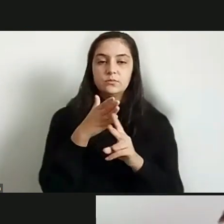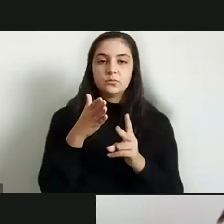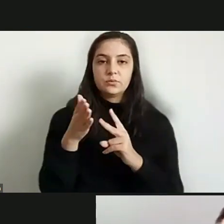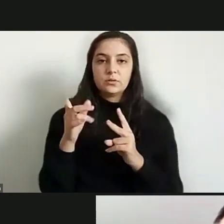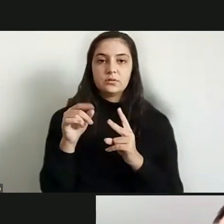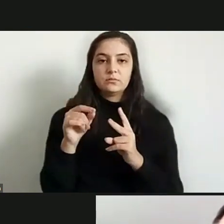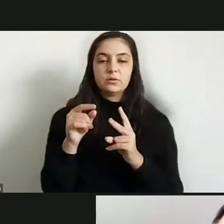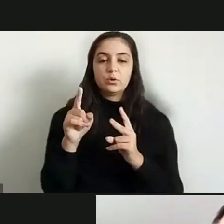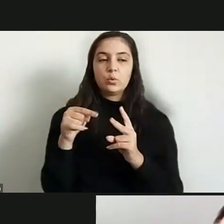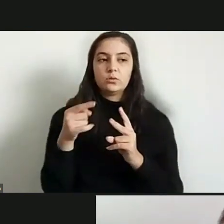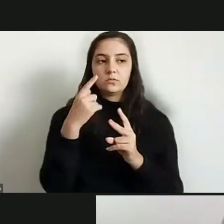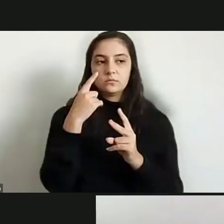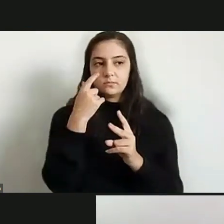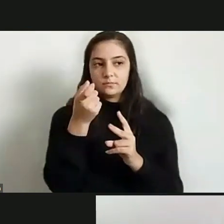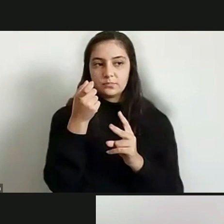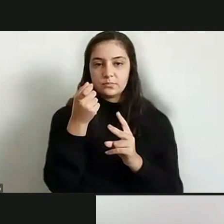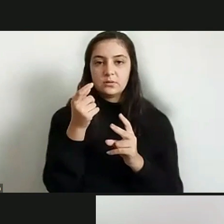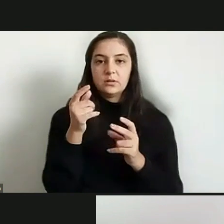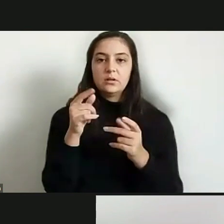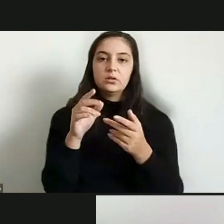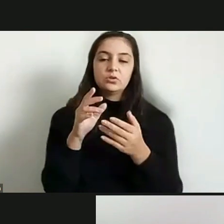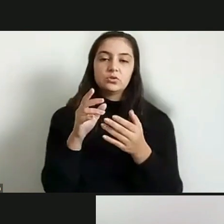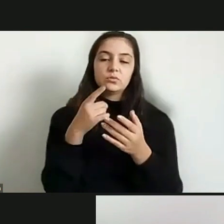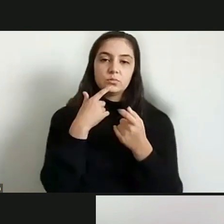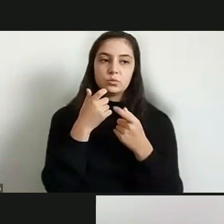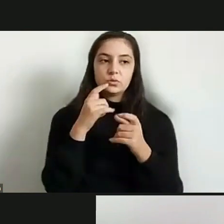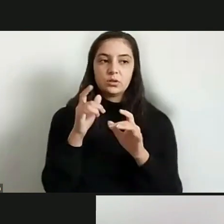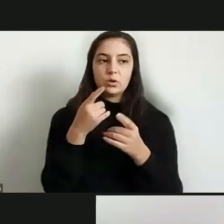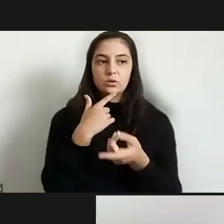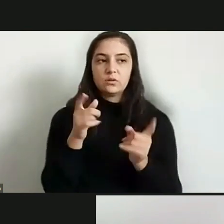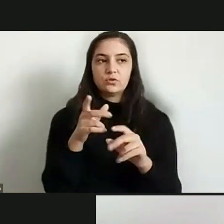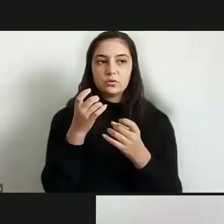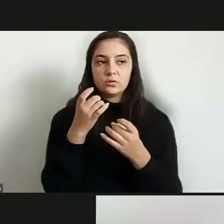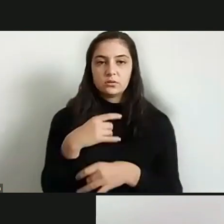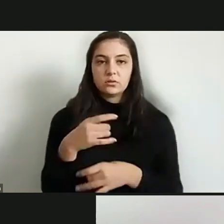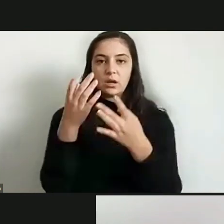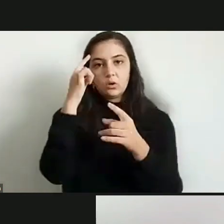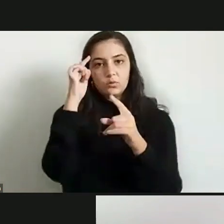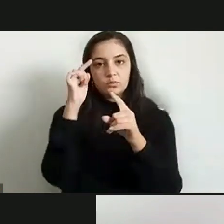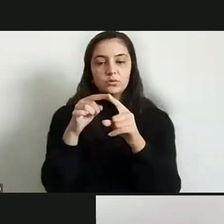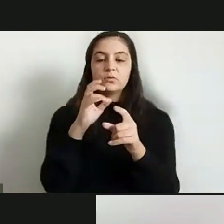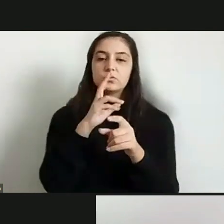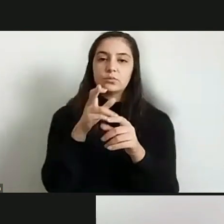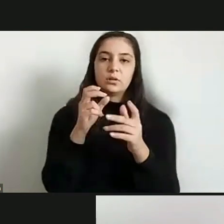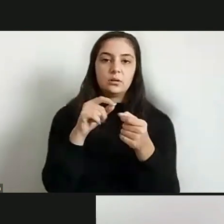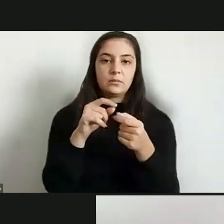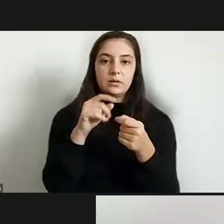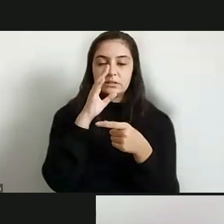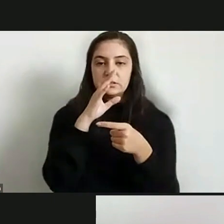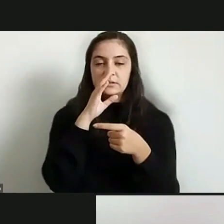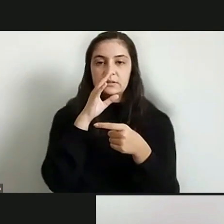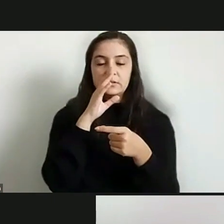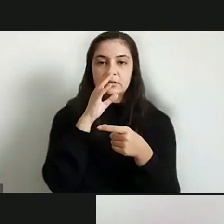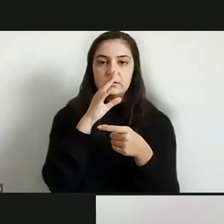que eu apanhei aqui também nas que foram colocadas e que mais uma vez me disponibilizo para responder depois por e-mail a quem tiver